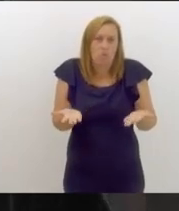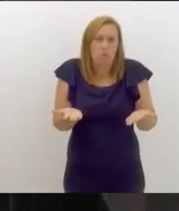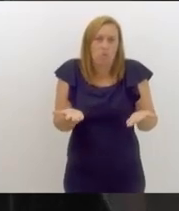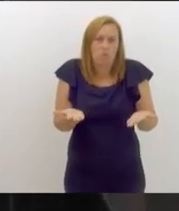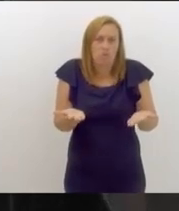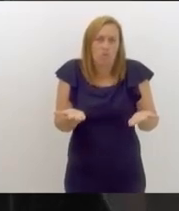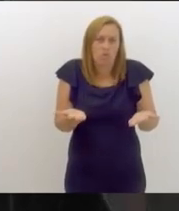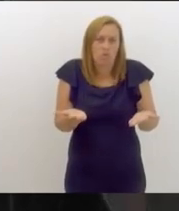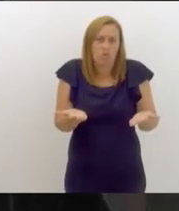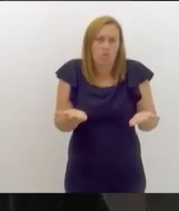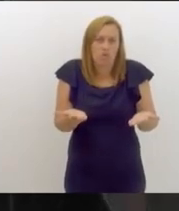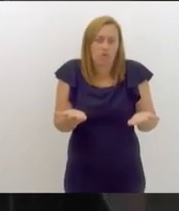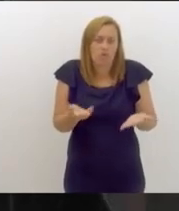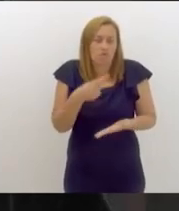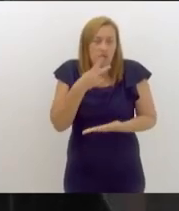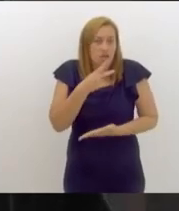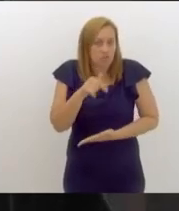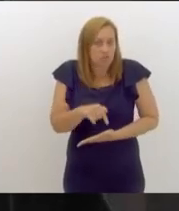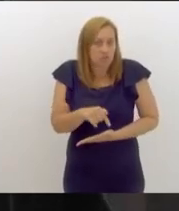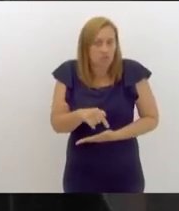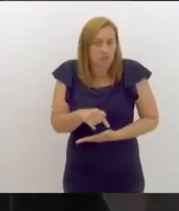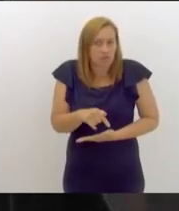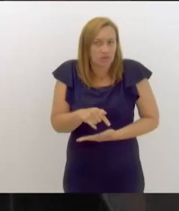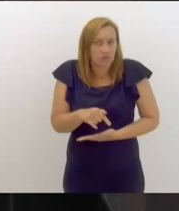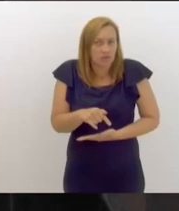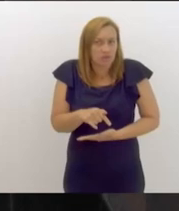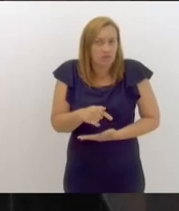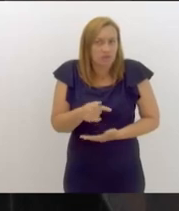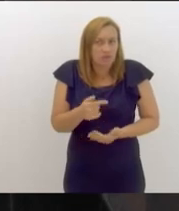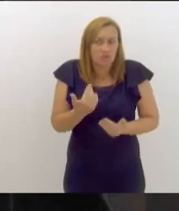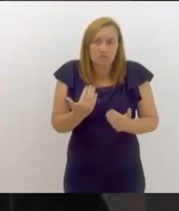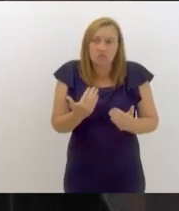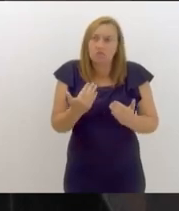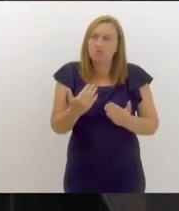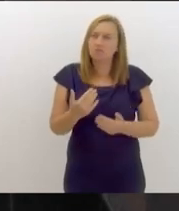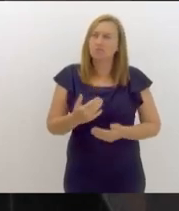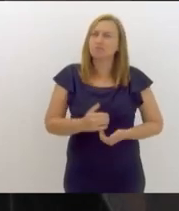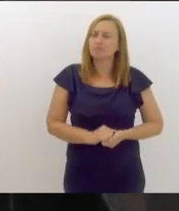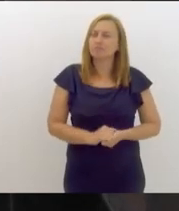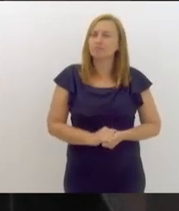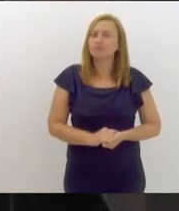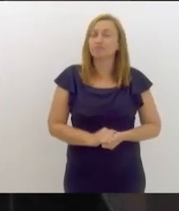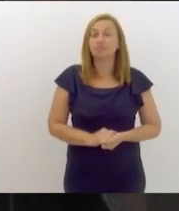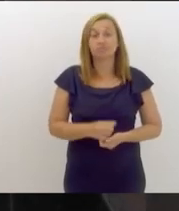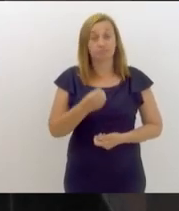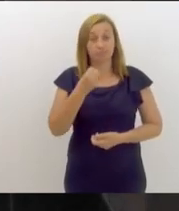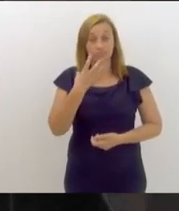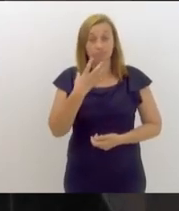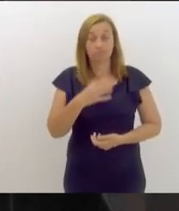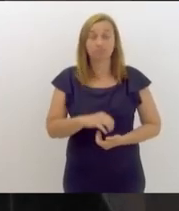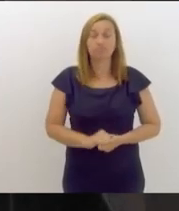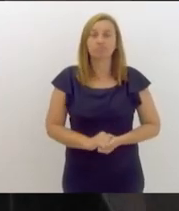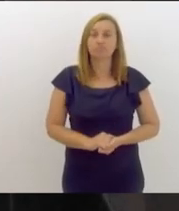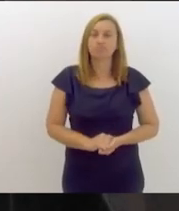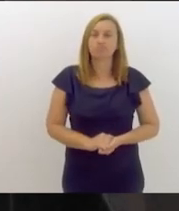e manifestamos aqui a nossa contrariedade Ainda bem